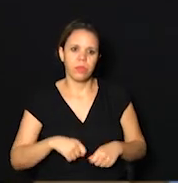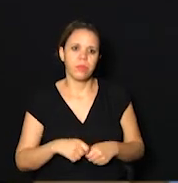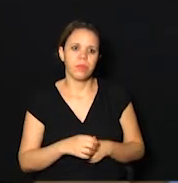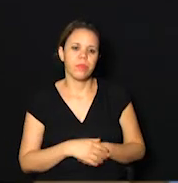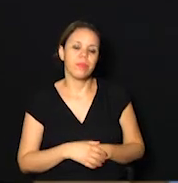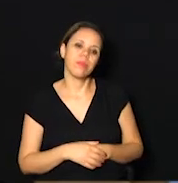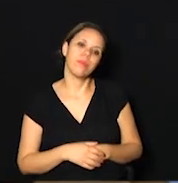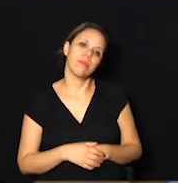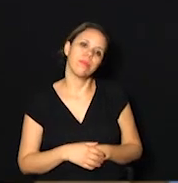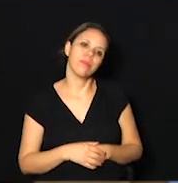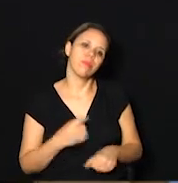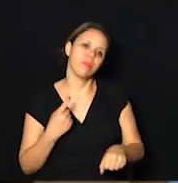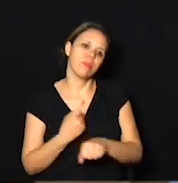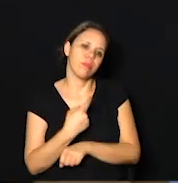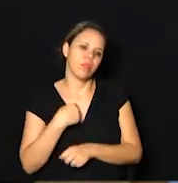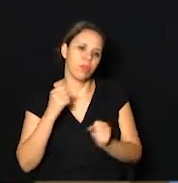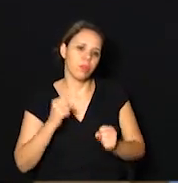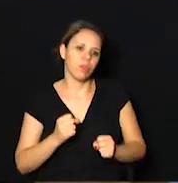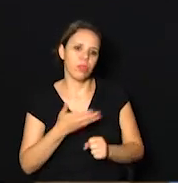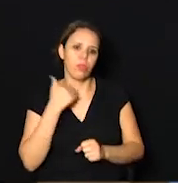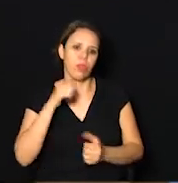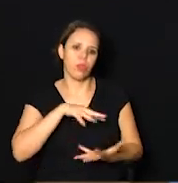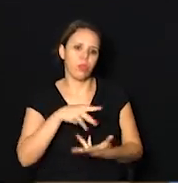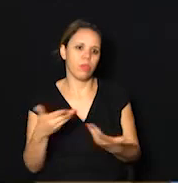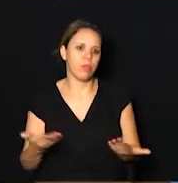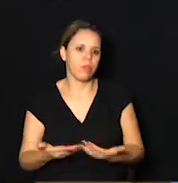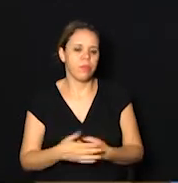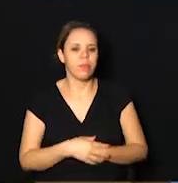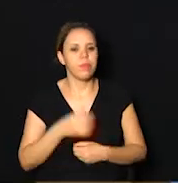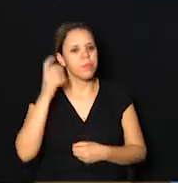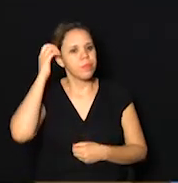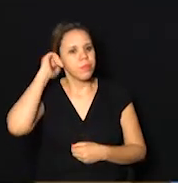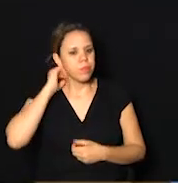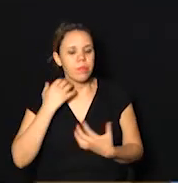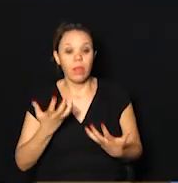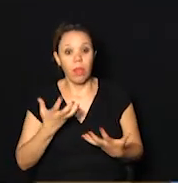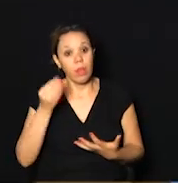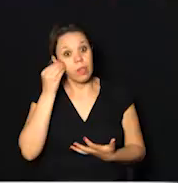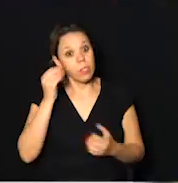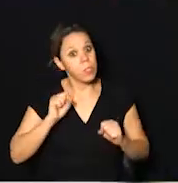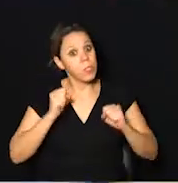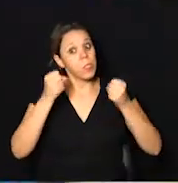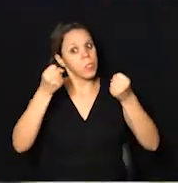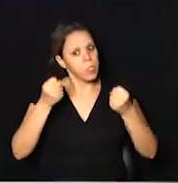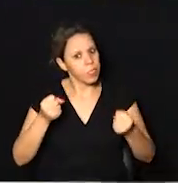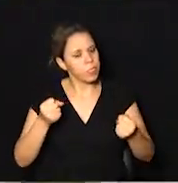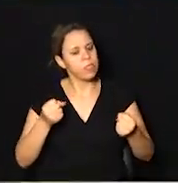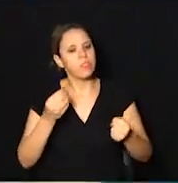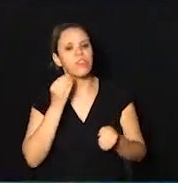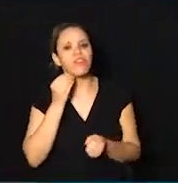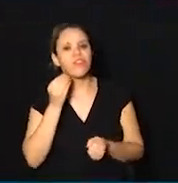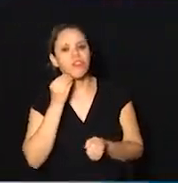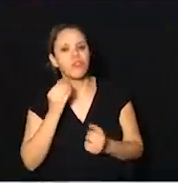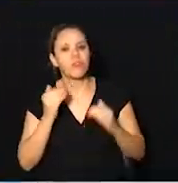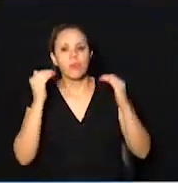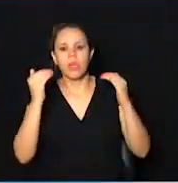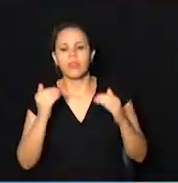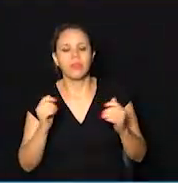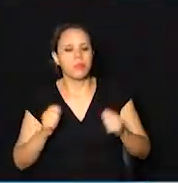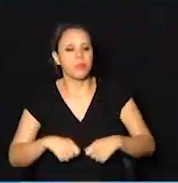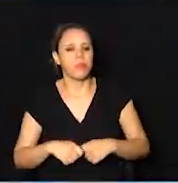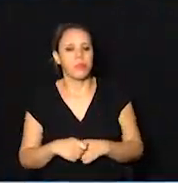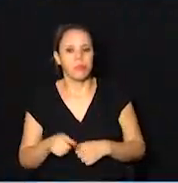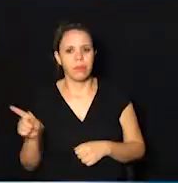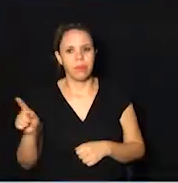pode e eu descobri que eu posso ser o melhor do mundo agora eu quero utilizar essa minha chance o máximo possível